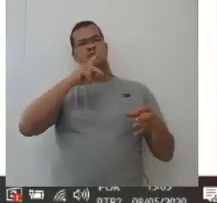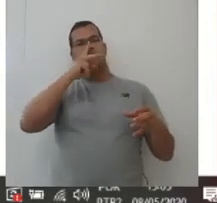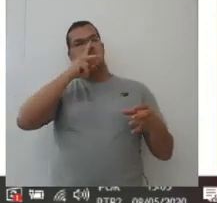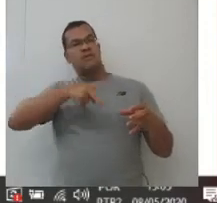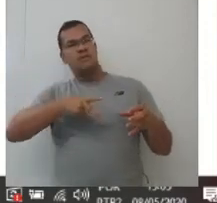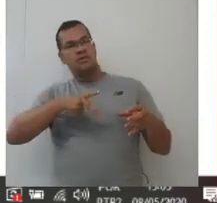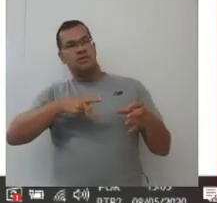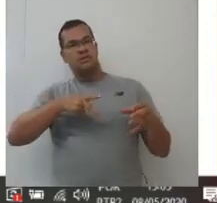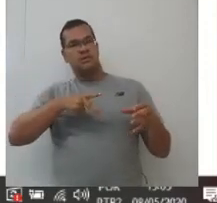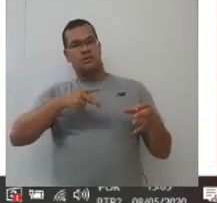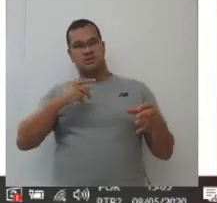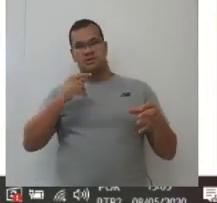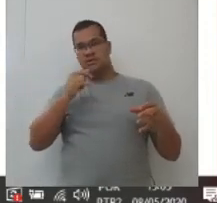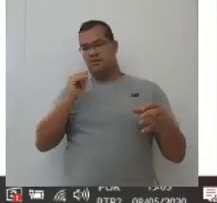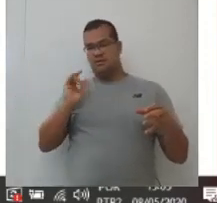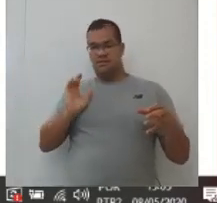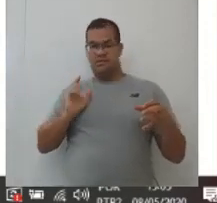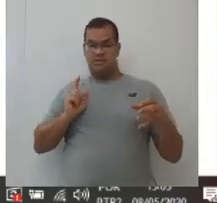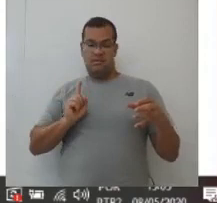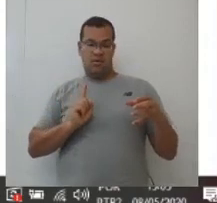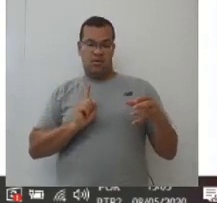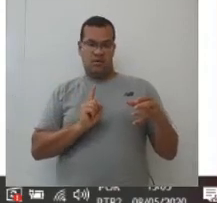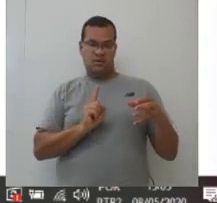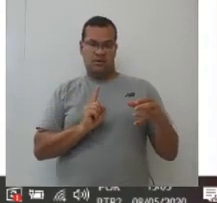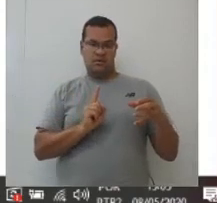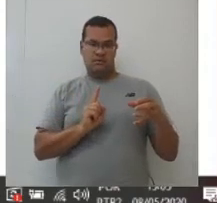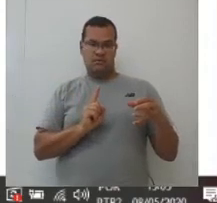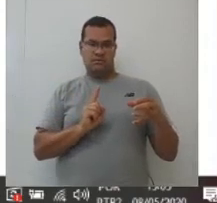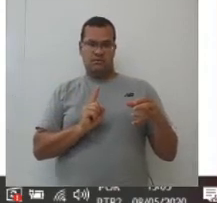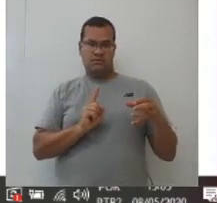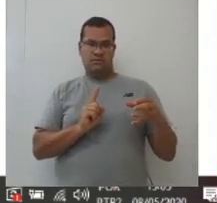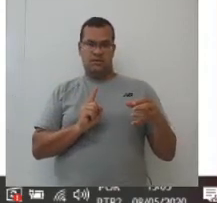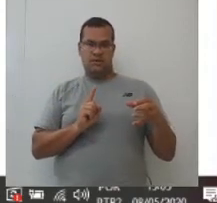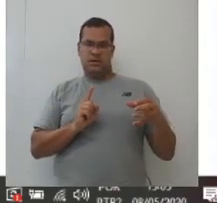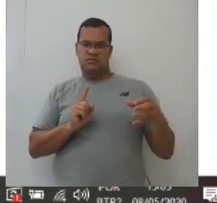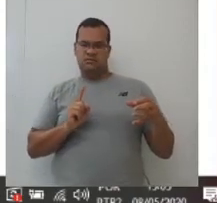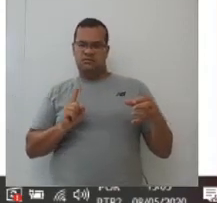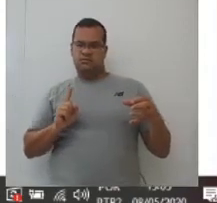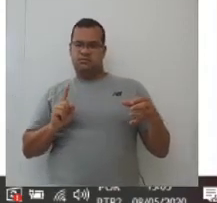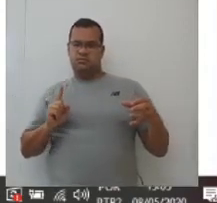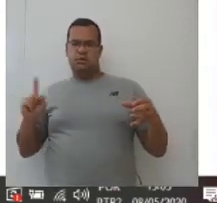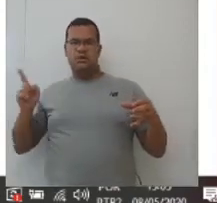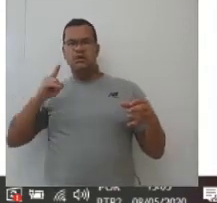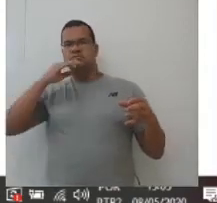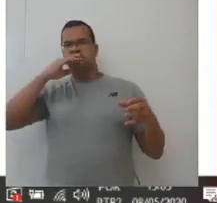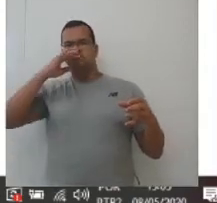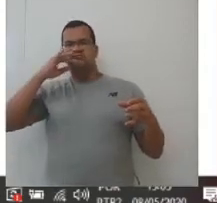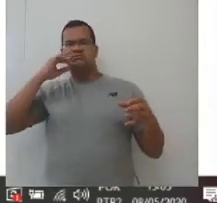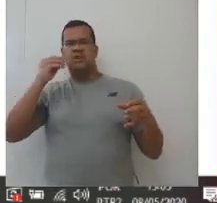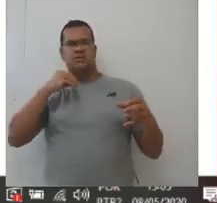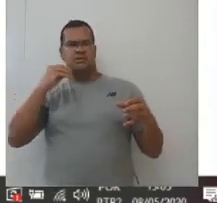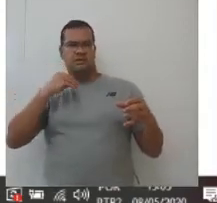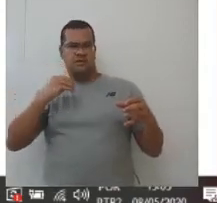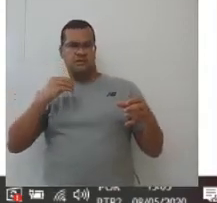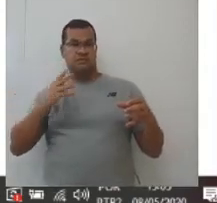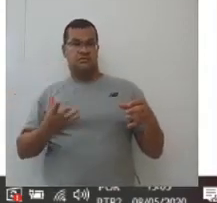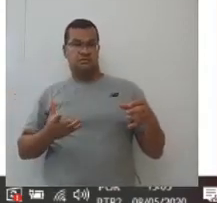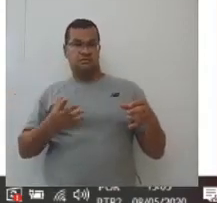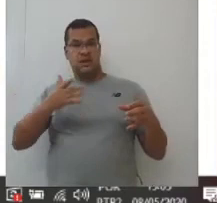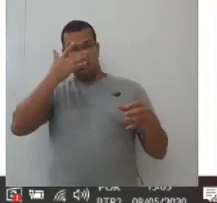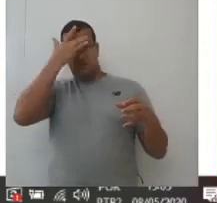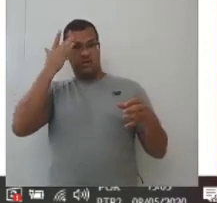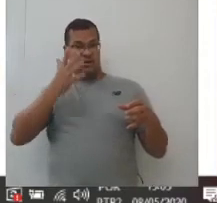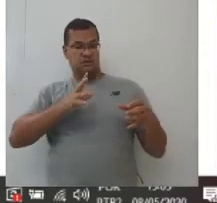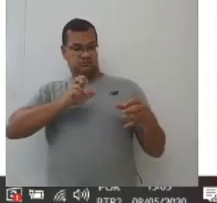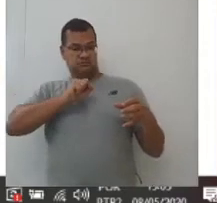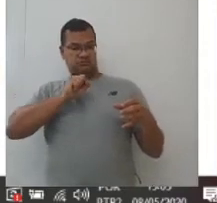intenso próximo do perfume, do frasco, e menos intenso afastado. E a pessoa que aspira o ar é